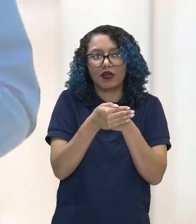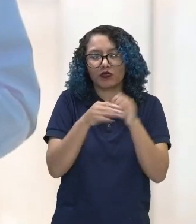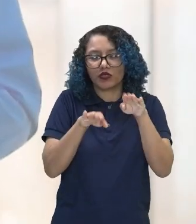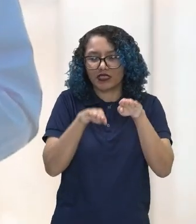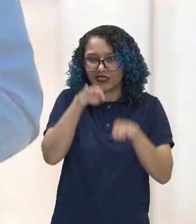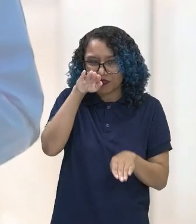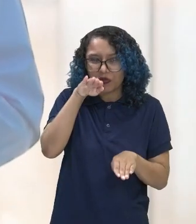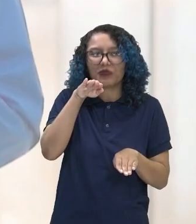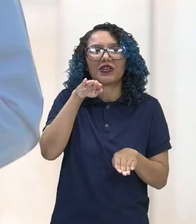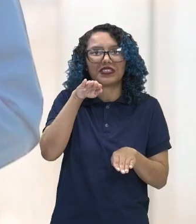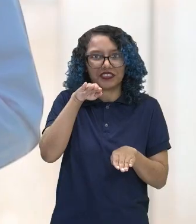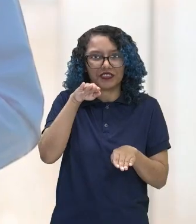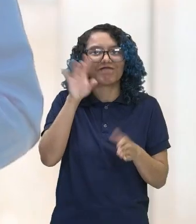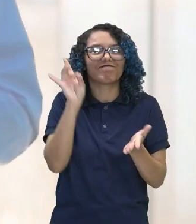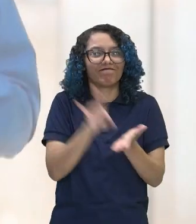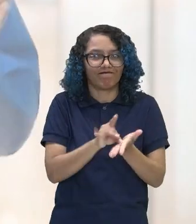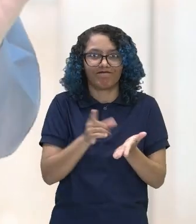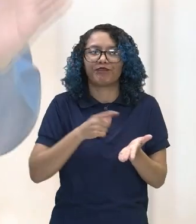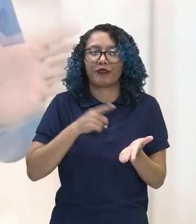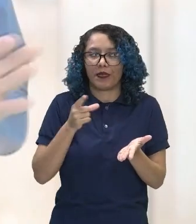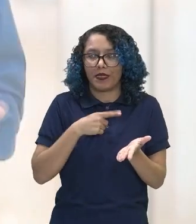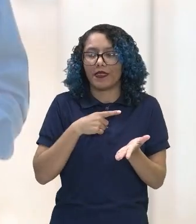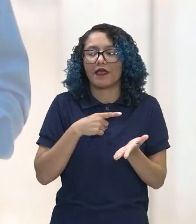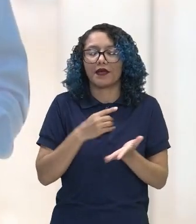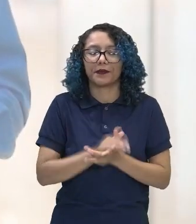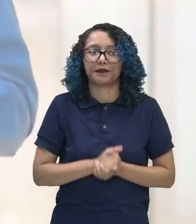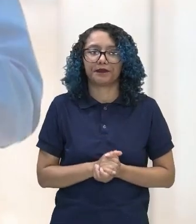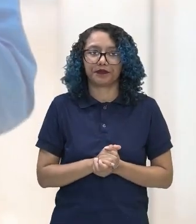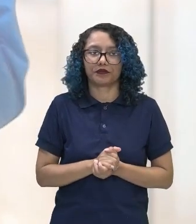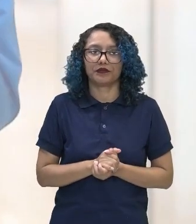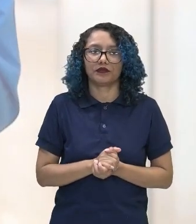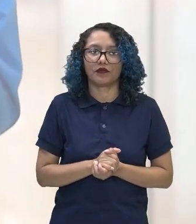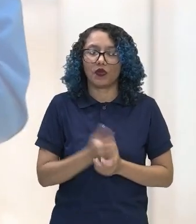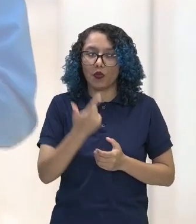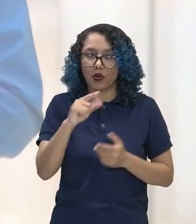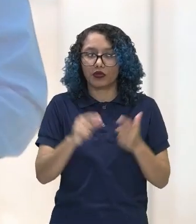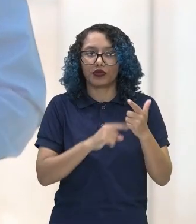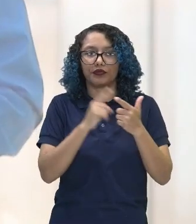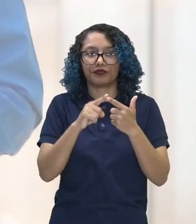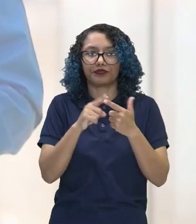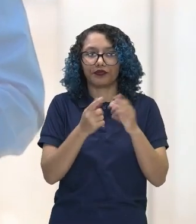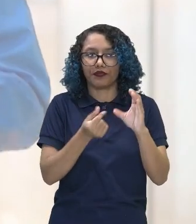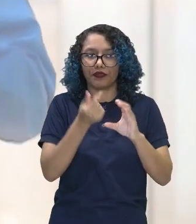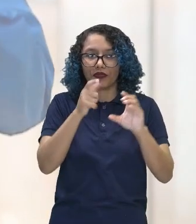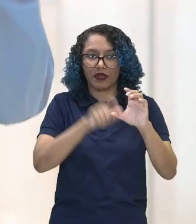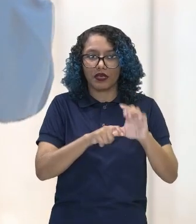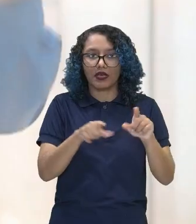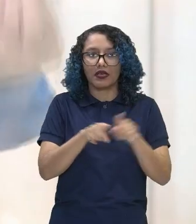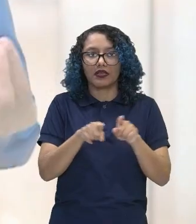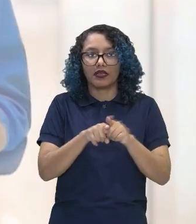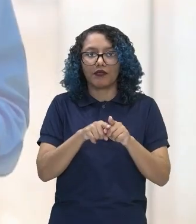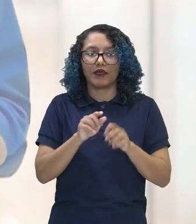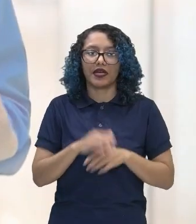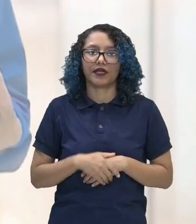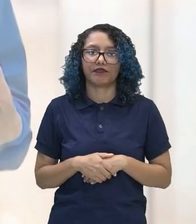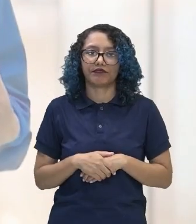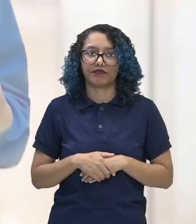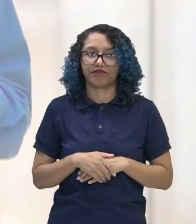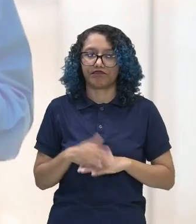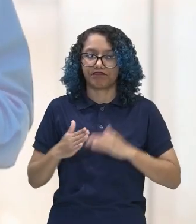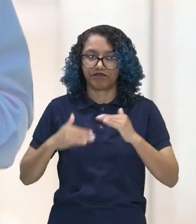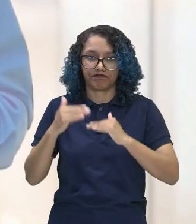desigualdades reais. Segundo ponto, capitalismo dependente e